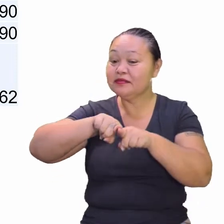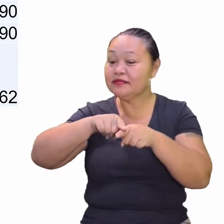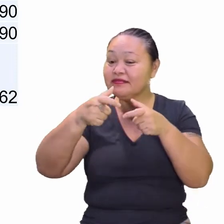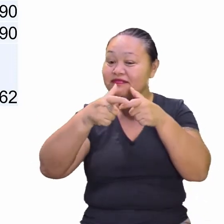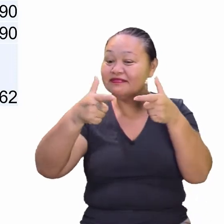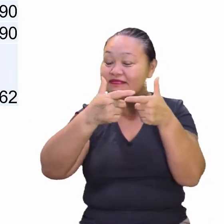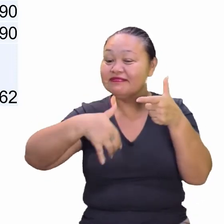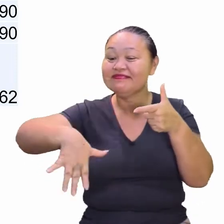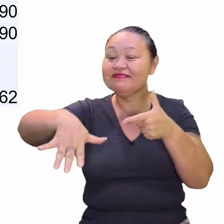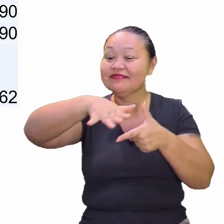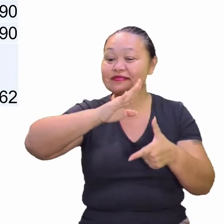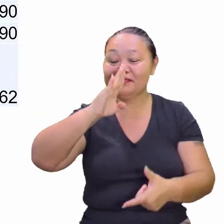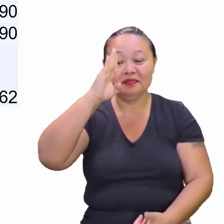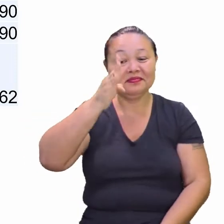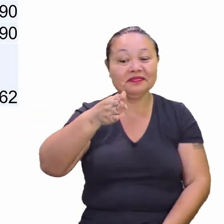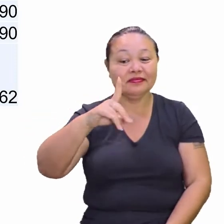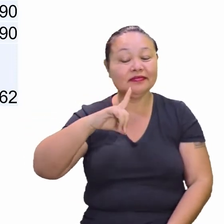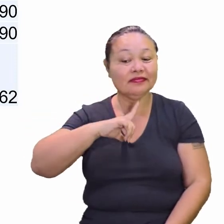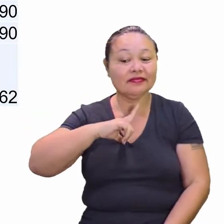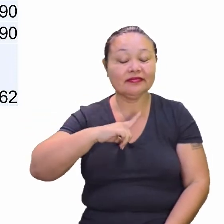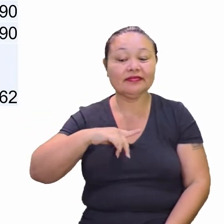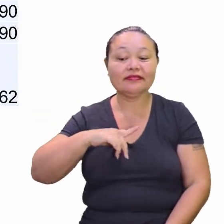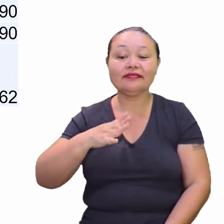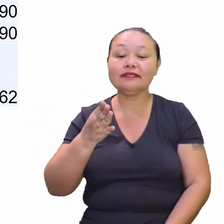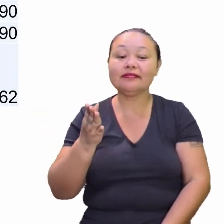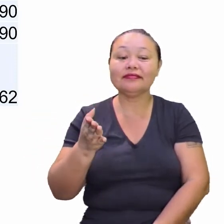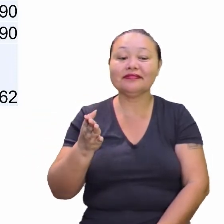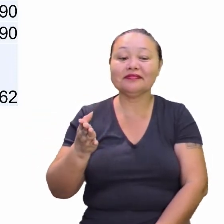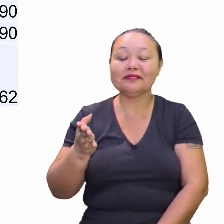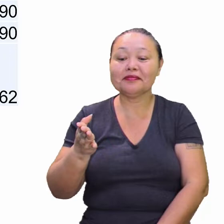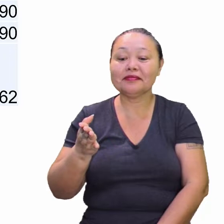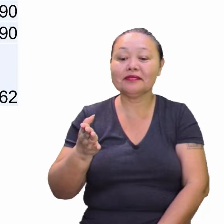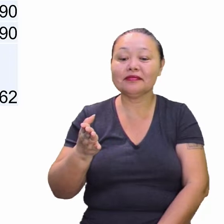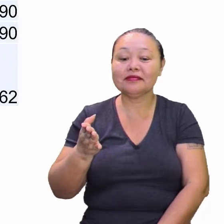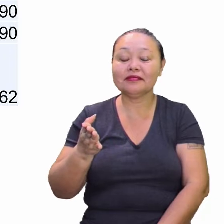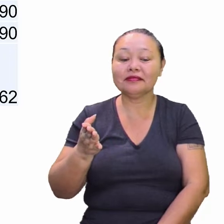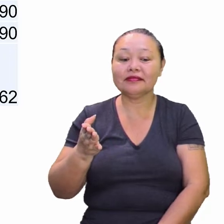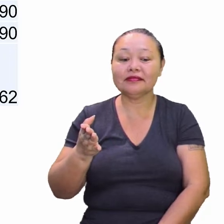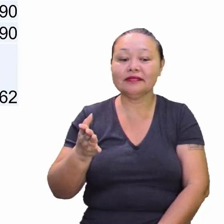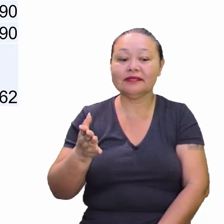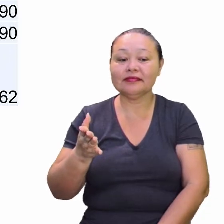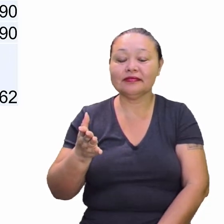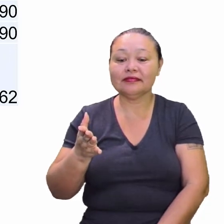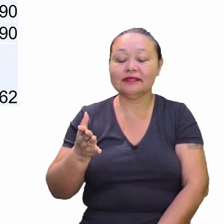observa, principalmente aí na questão